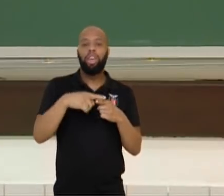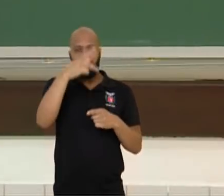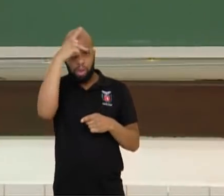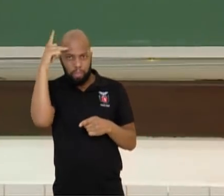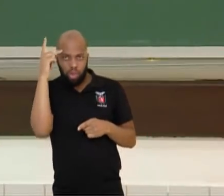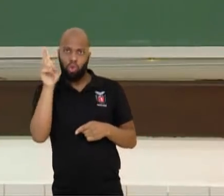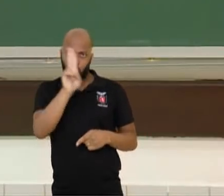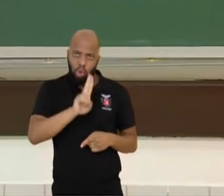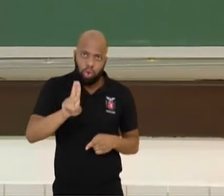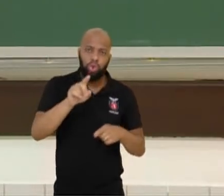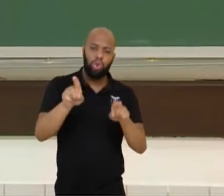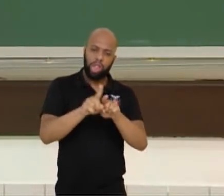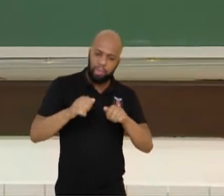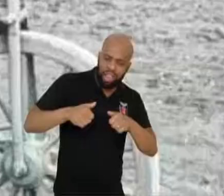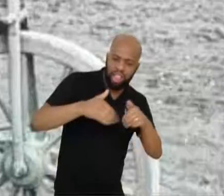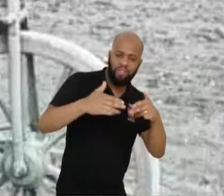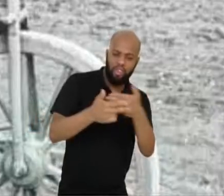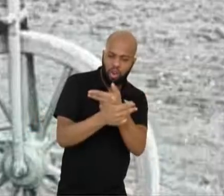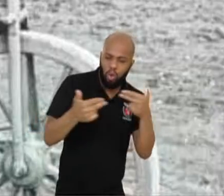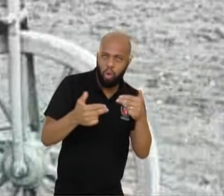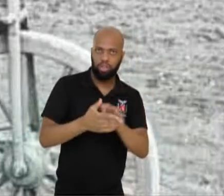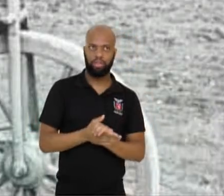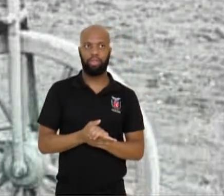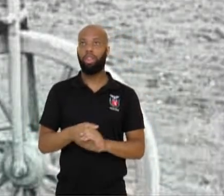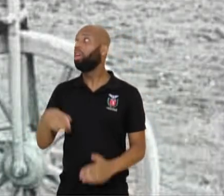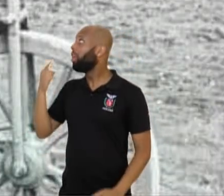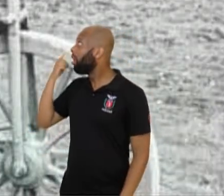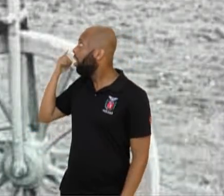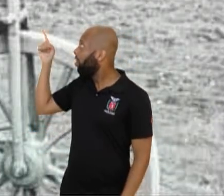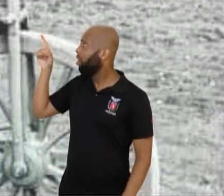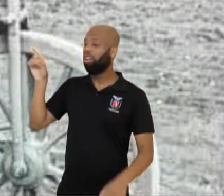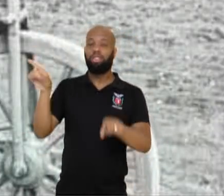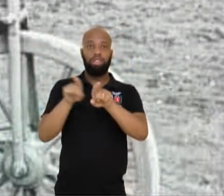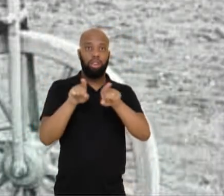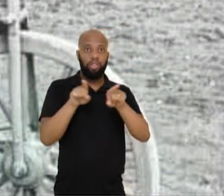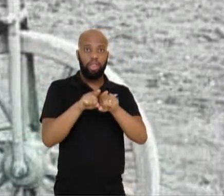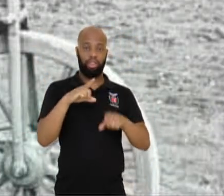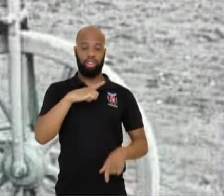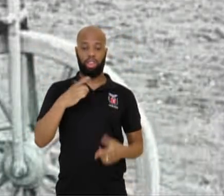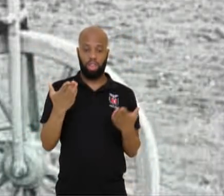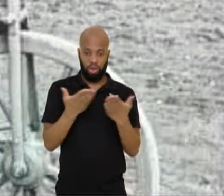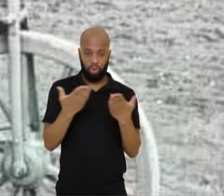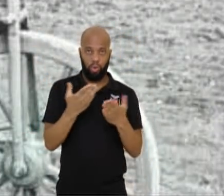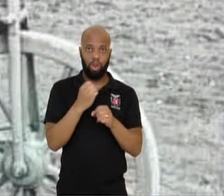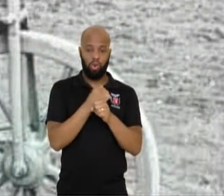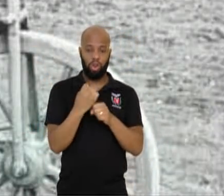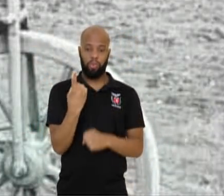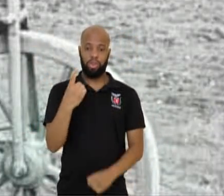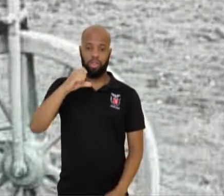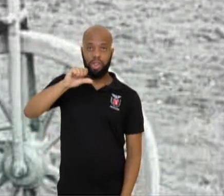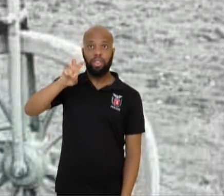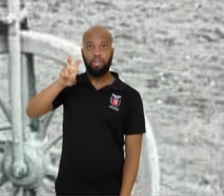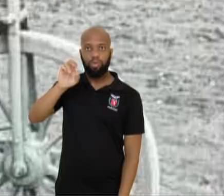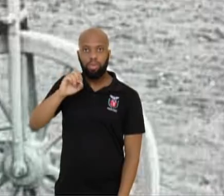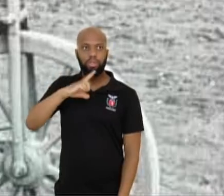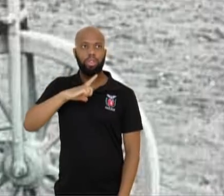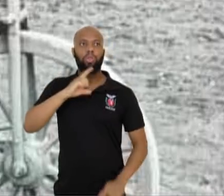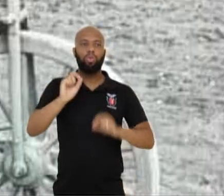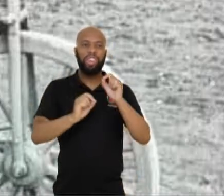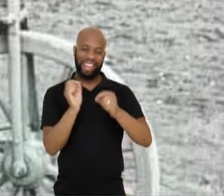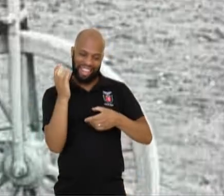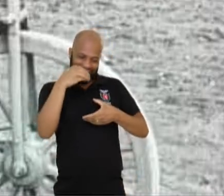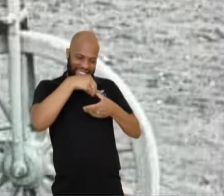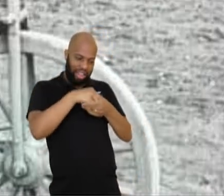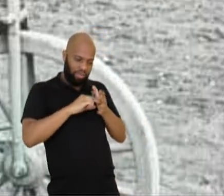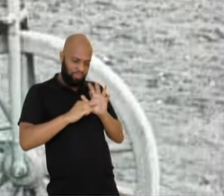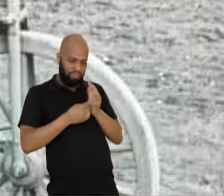muito. Depois aqui, 1950, que a gente comentou na aula anterior lá, as máquinas de combustão interna. Lembra que a gente explicou